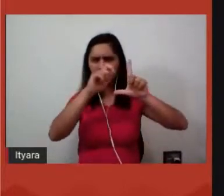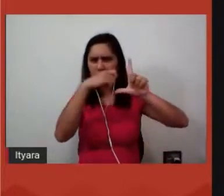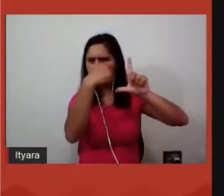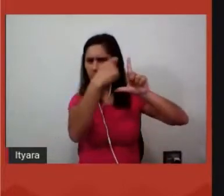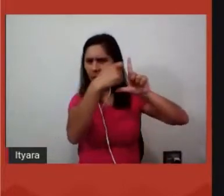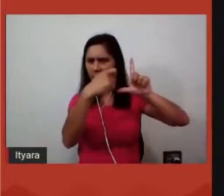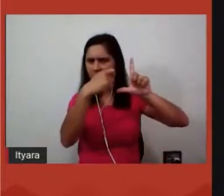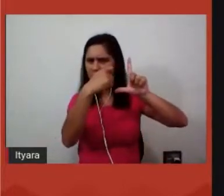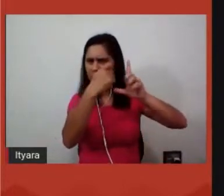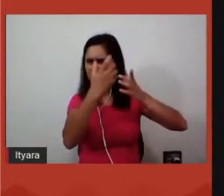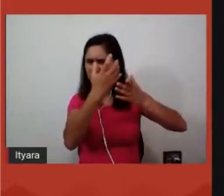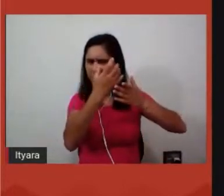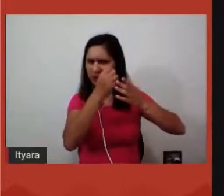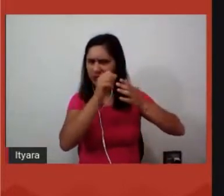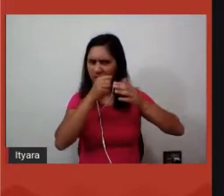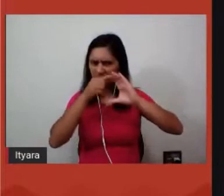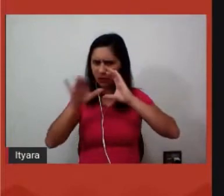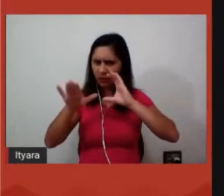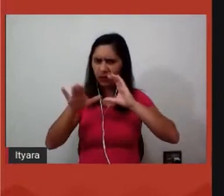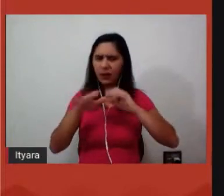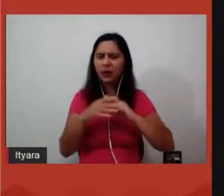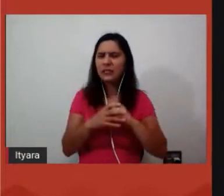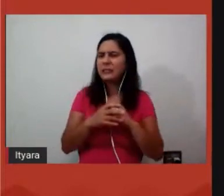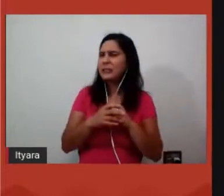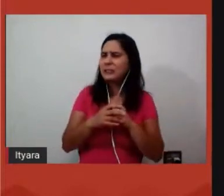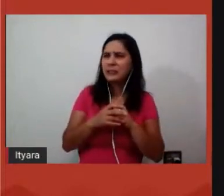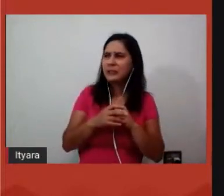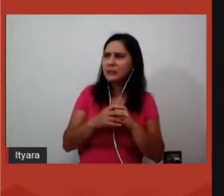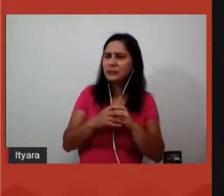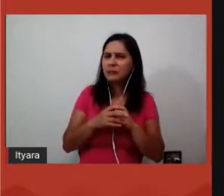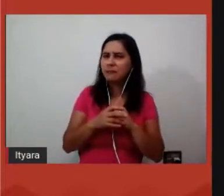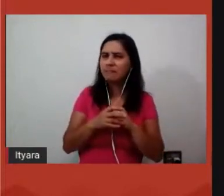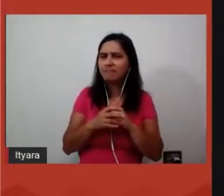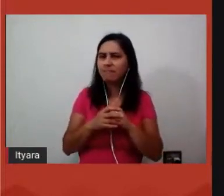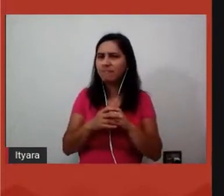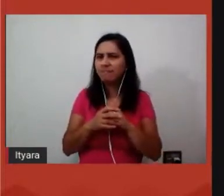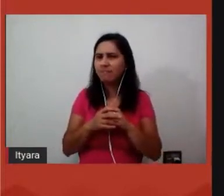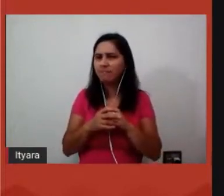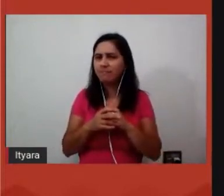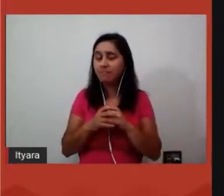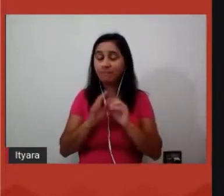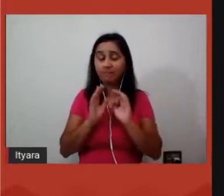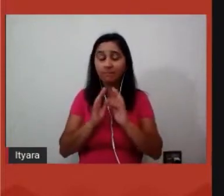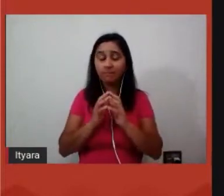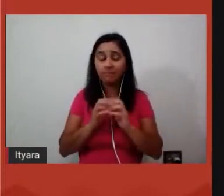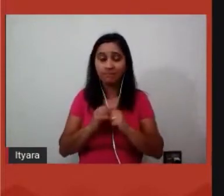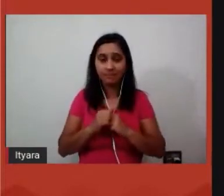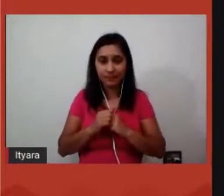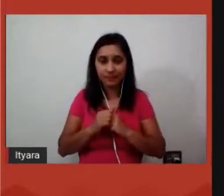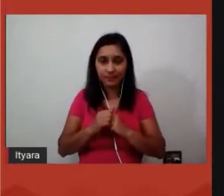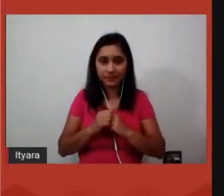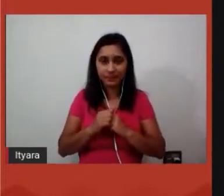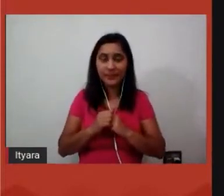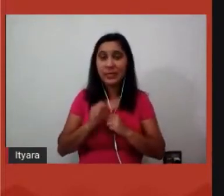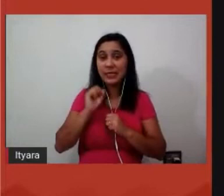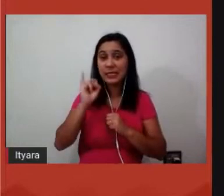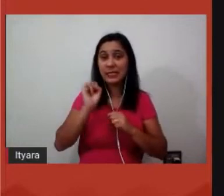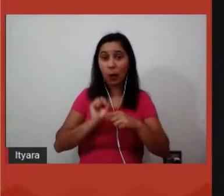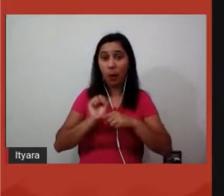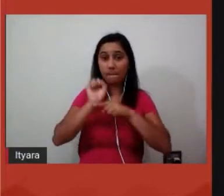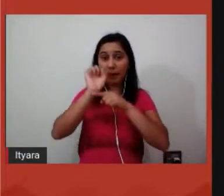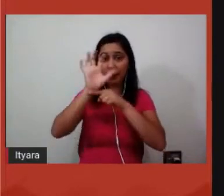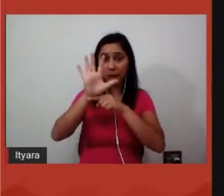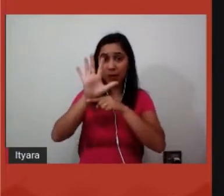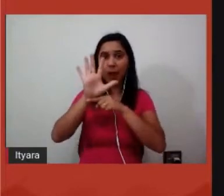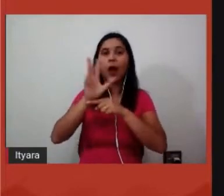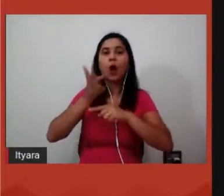É melhor não. Ou é automático? Não, é pelo seguinte, é porque se você compartilhar, ele